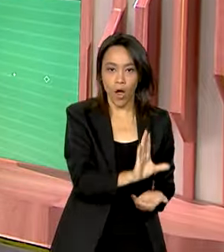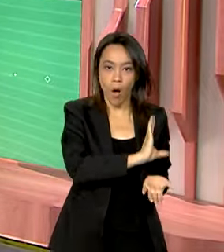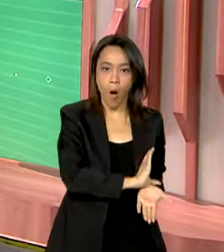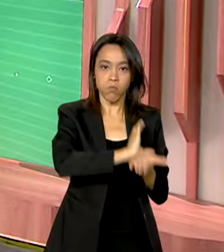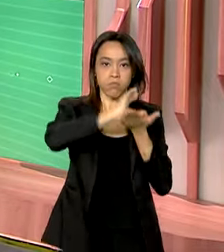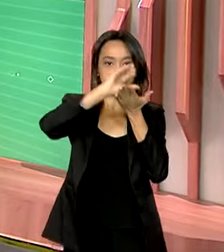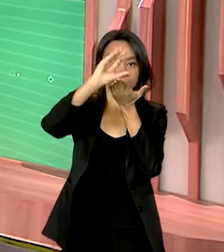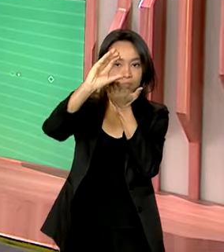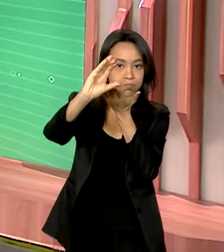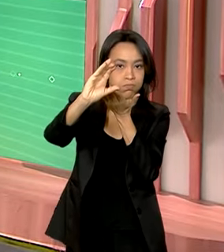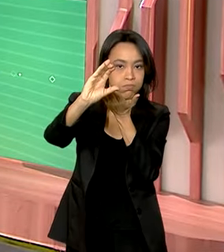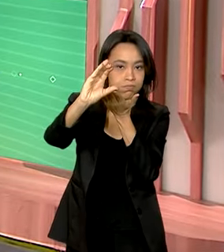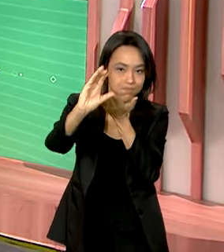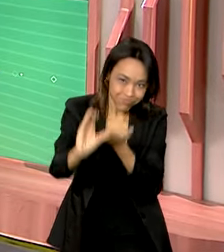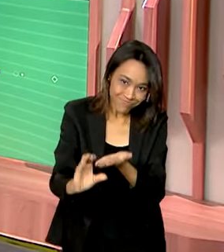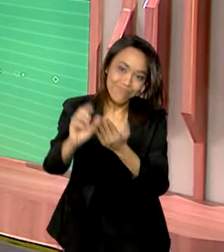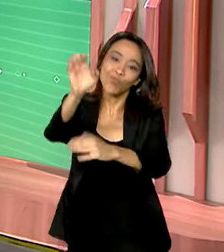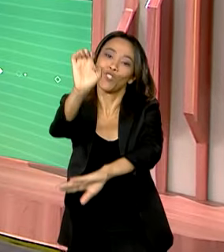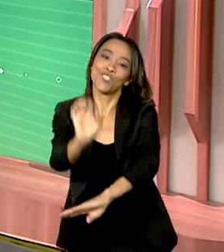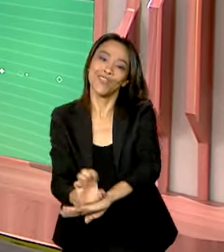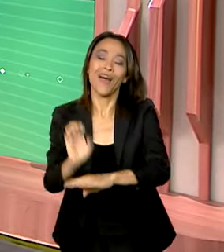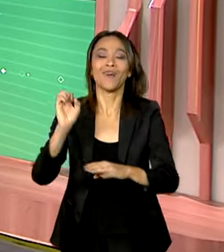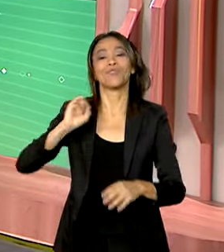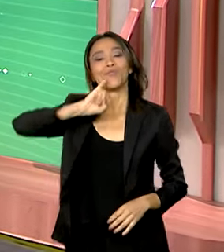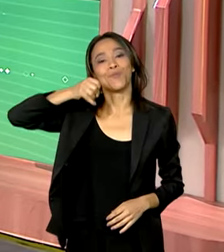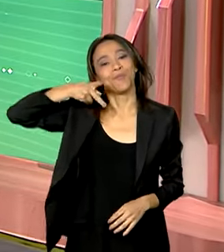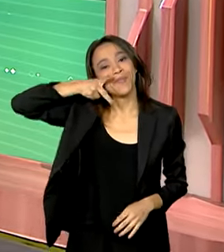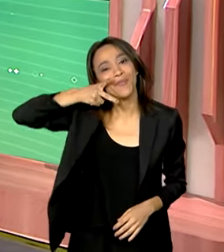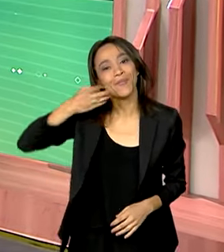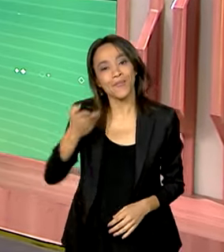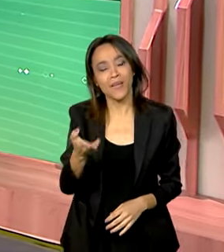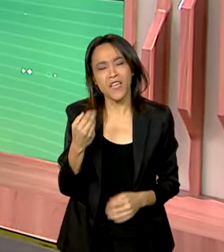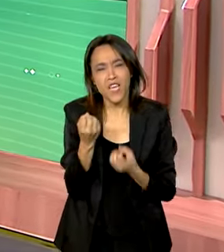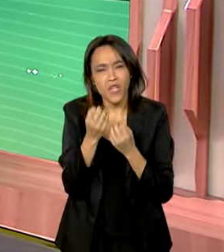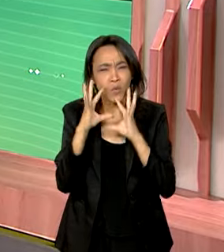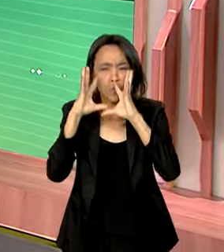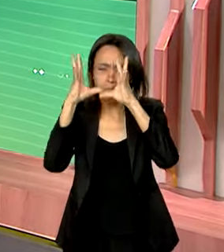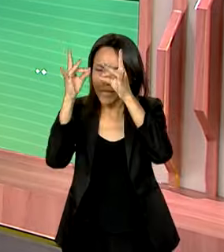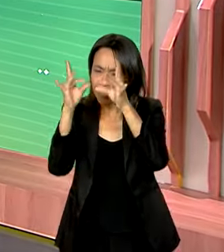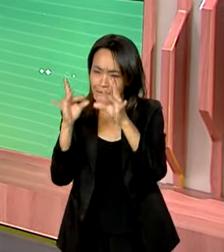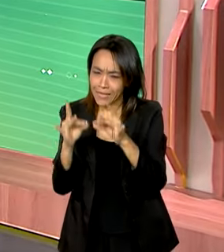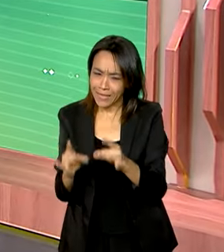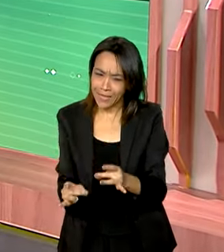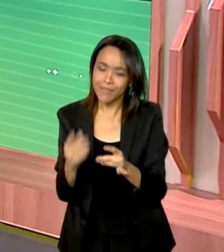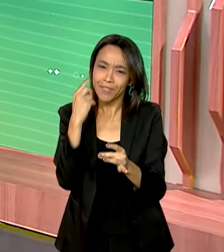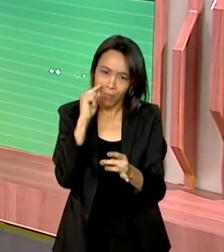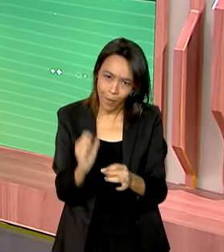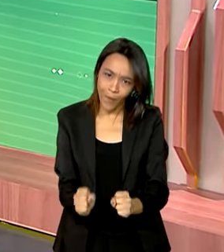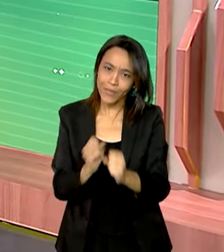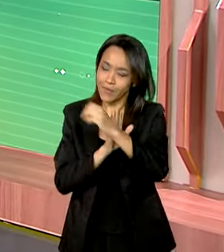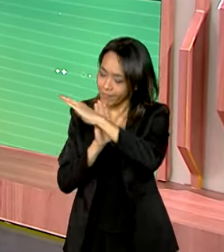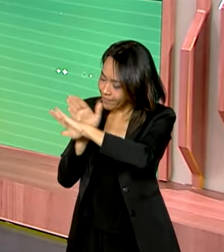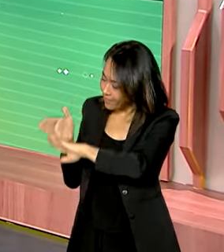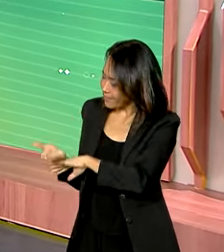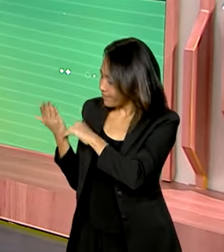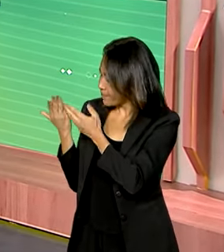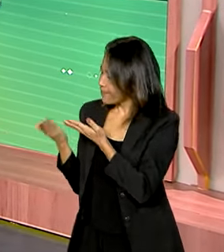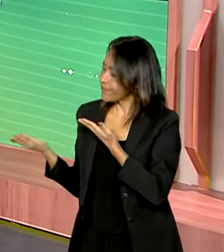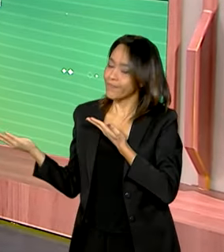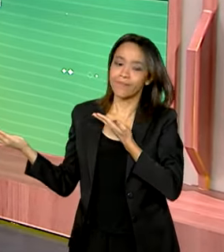para João Pessoa, para Paraíba. E aí todas as informações aqui no